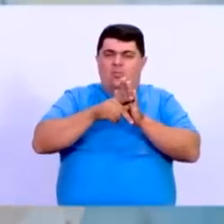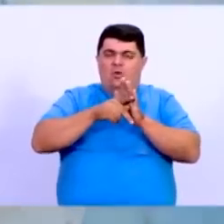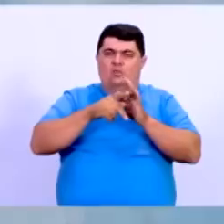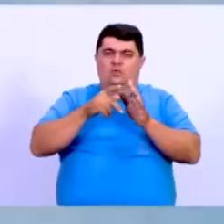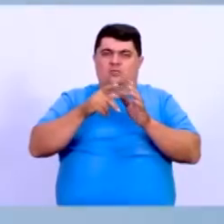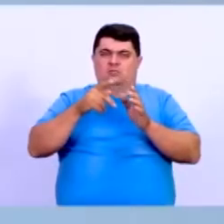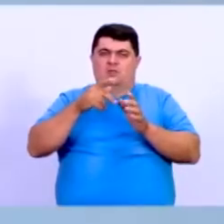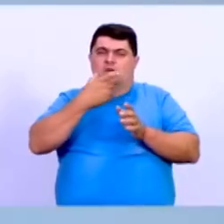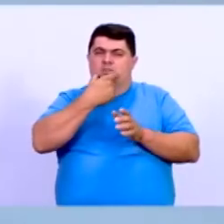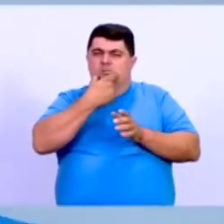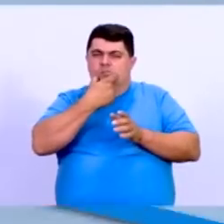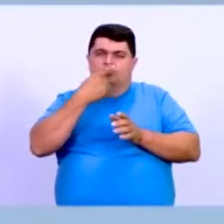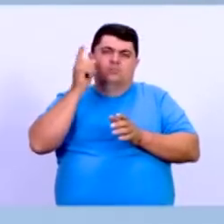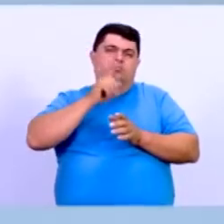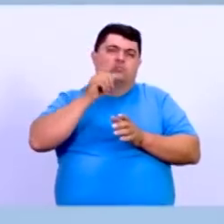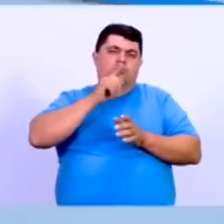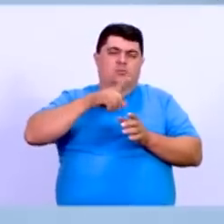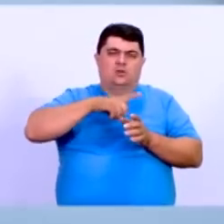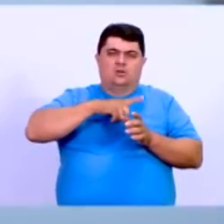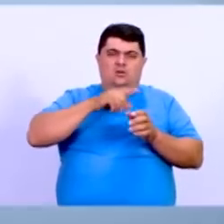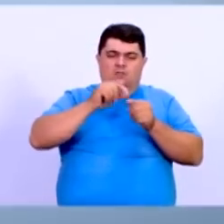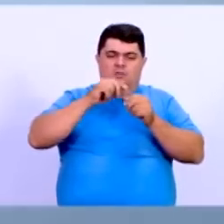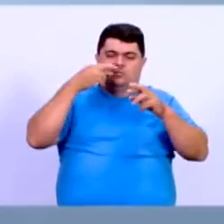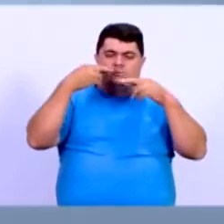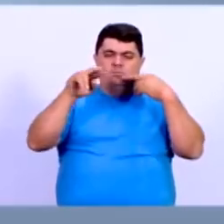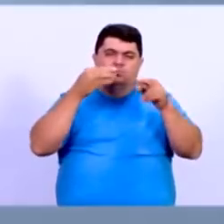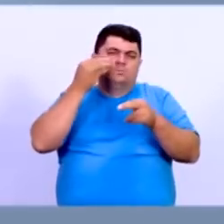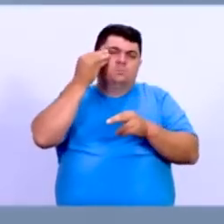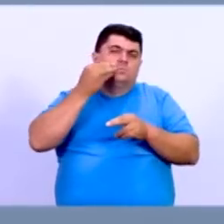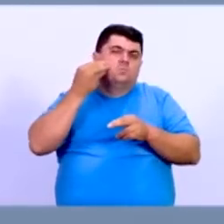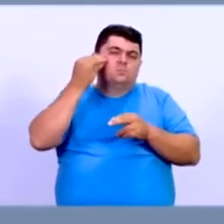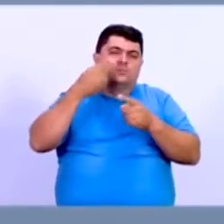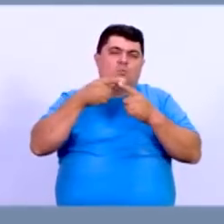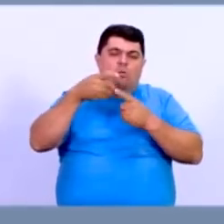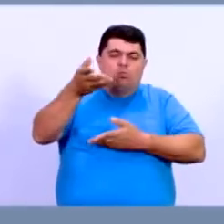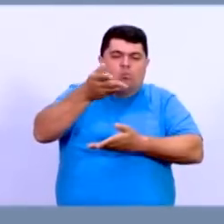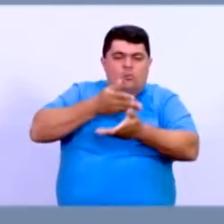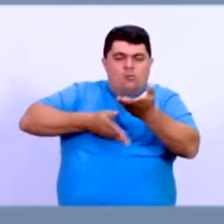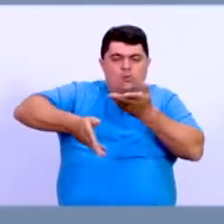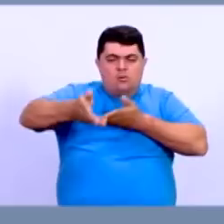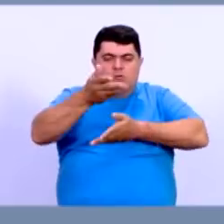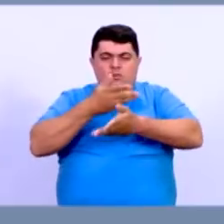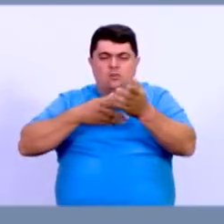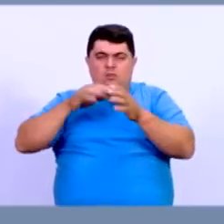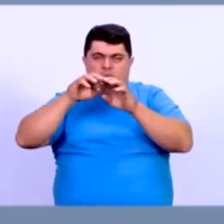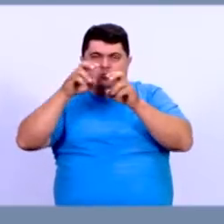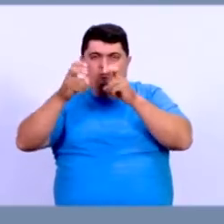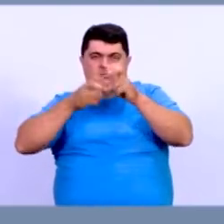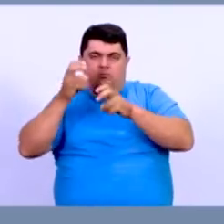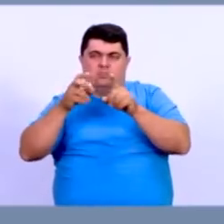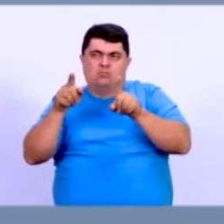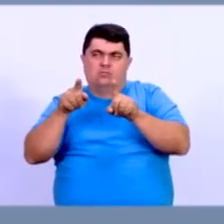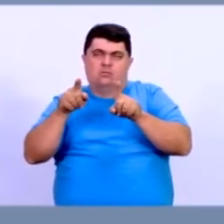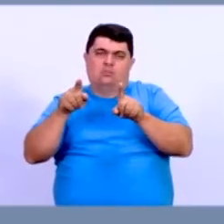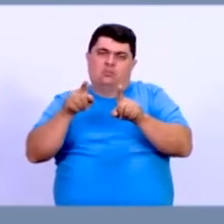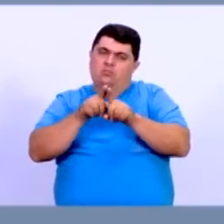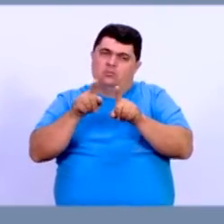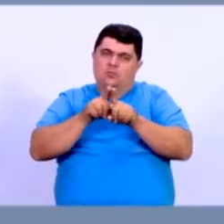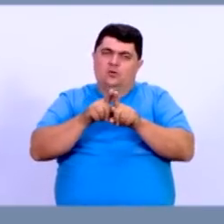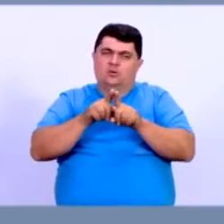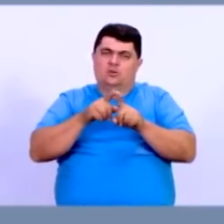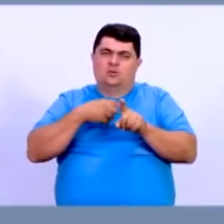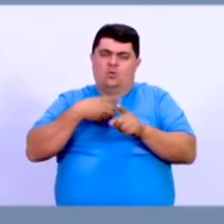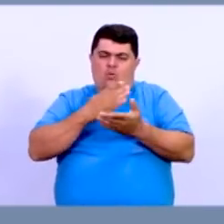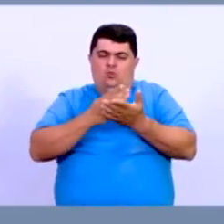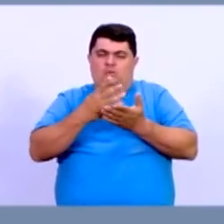Defesa norte-americano criou uma rede experimental de troca de informação entre computadores, com um reduzido número inicial de